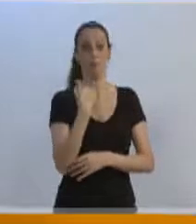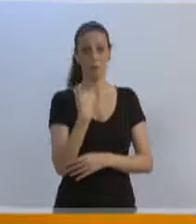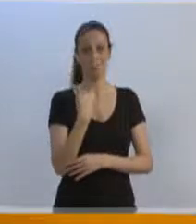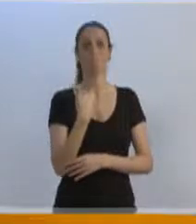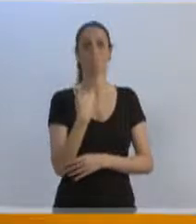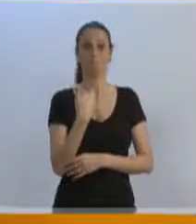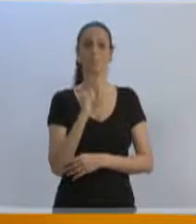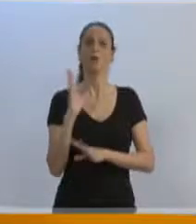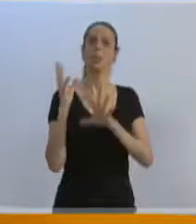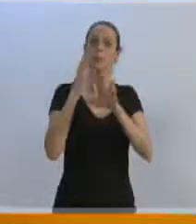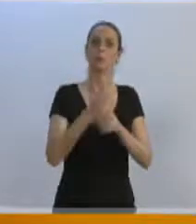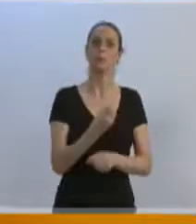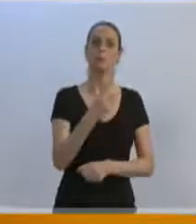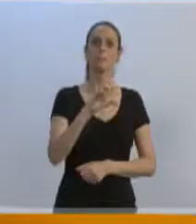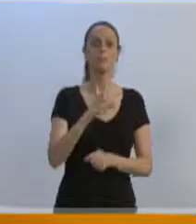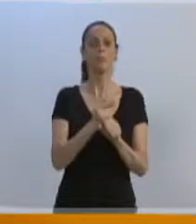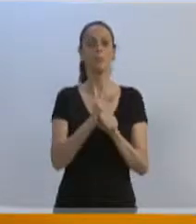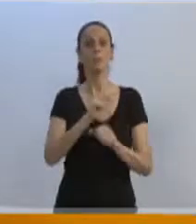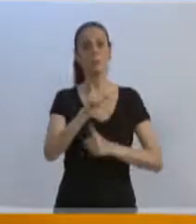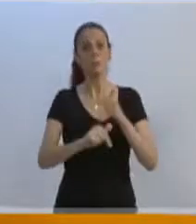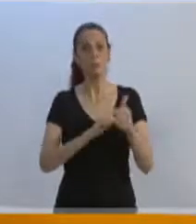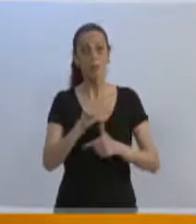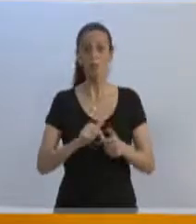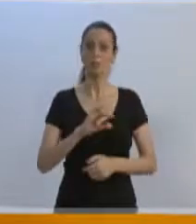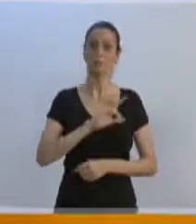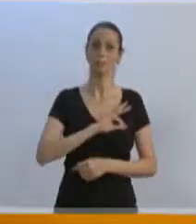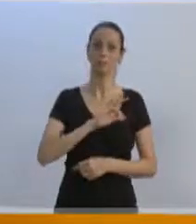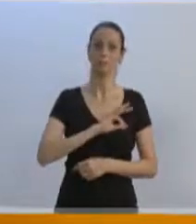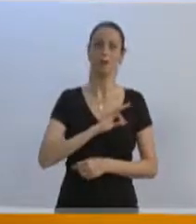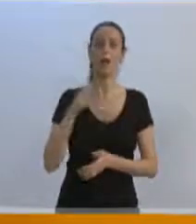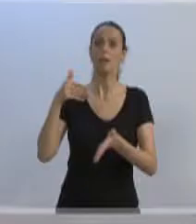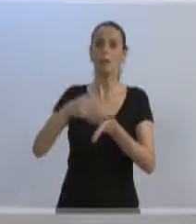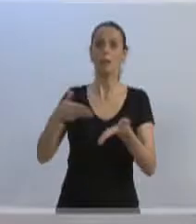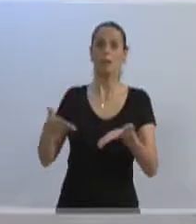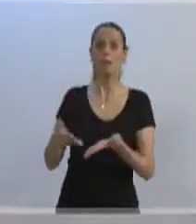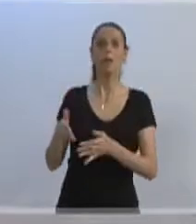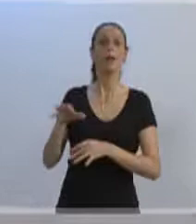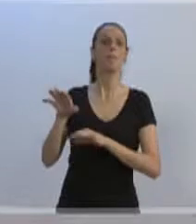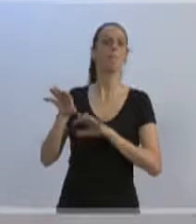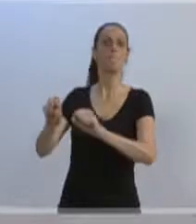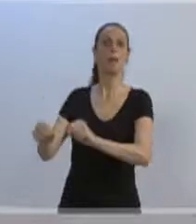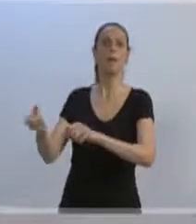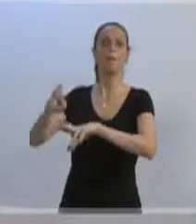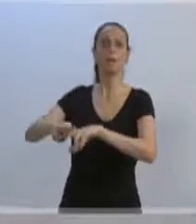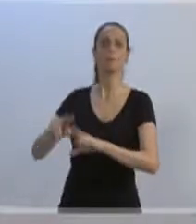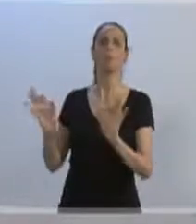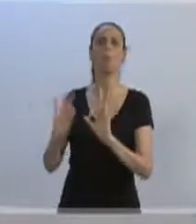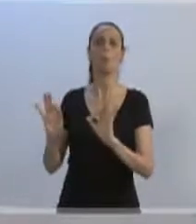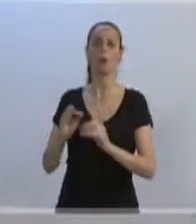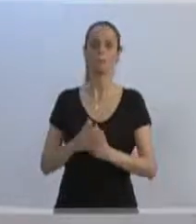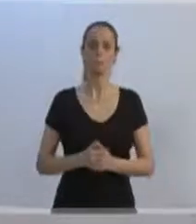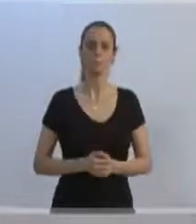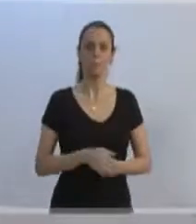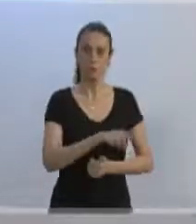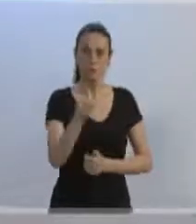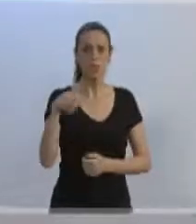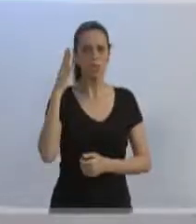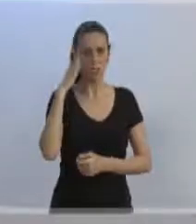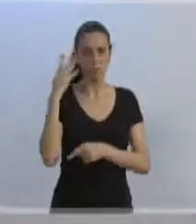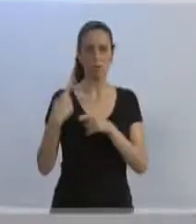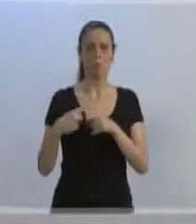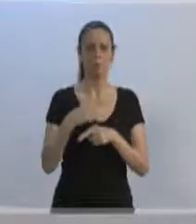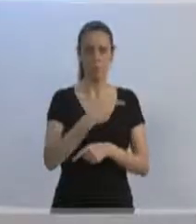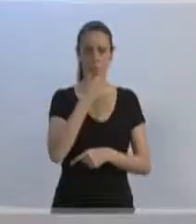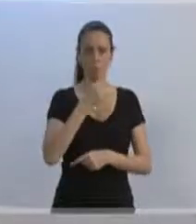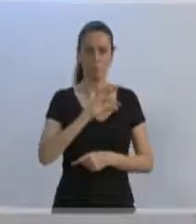19 anos na polícia militar ninguém foi preso até agora você sabe por que esse policial foi morto porque